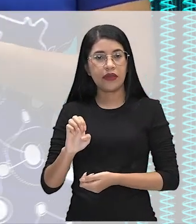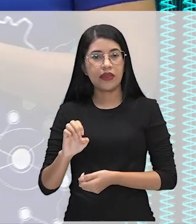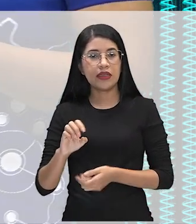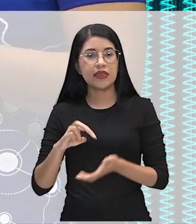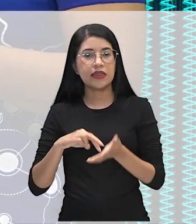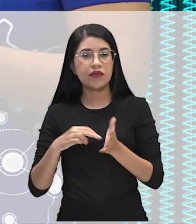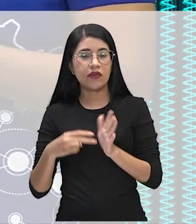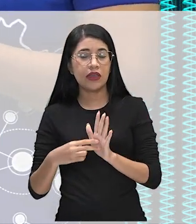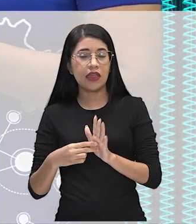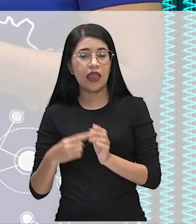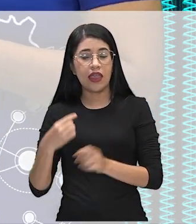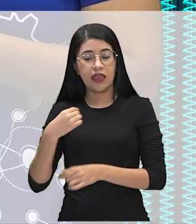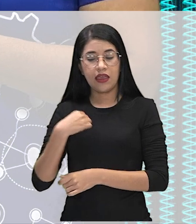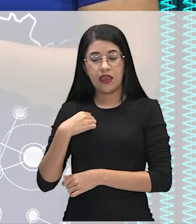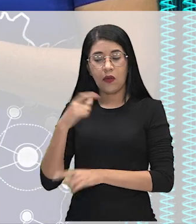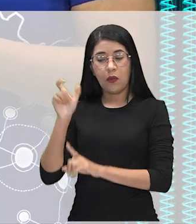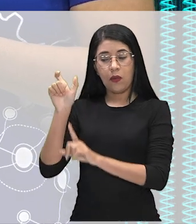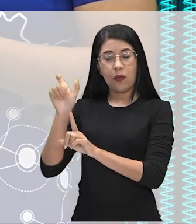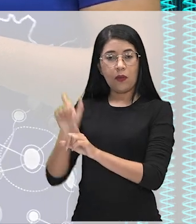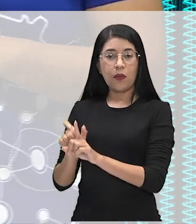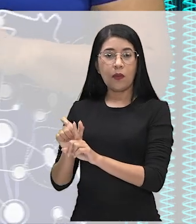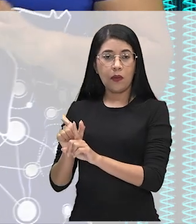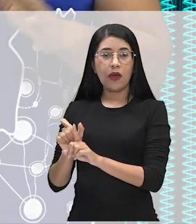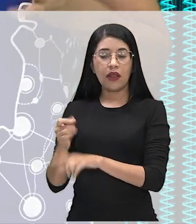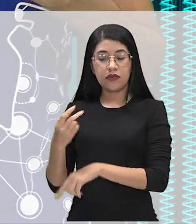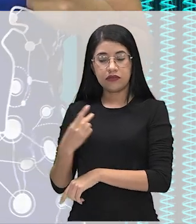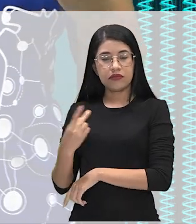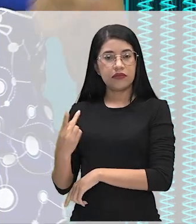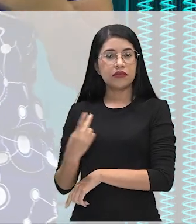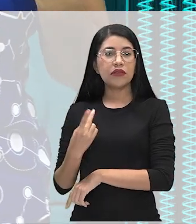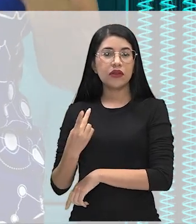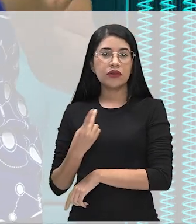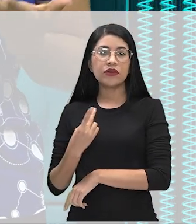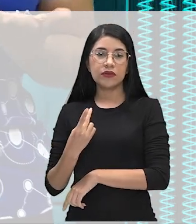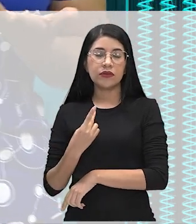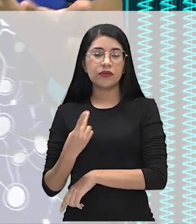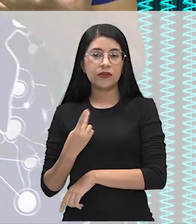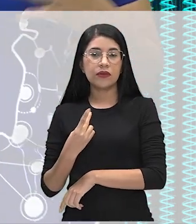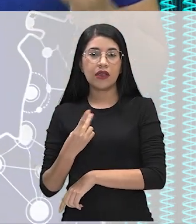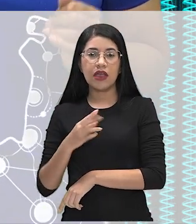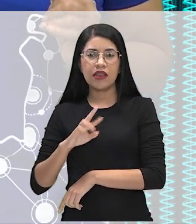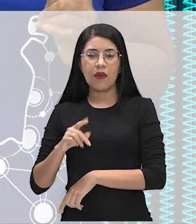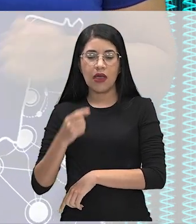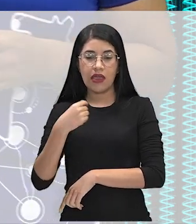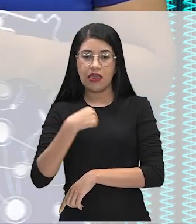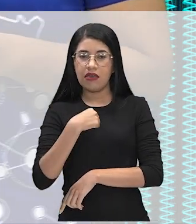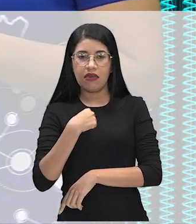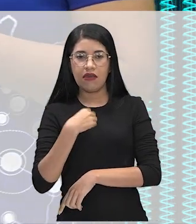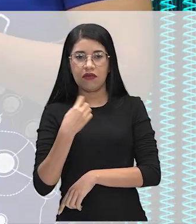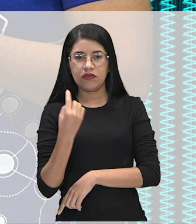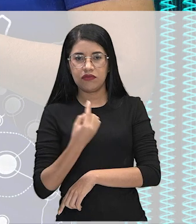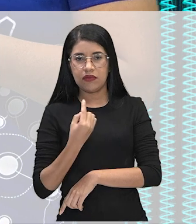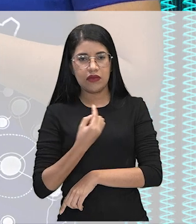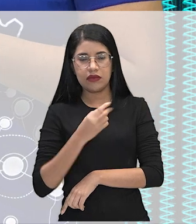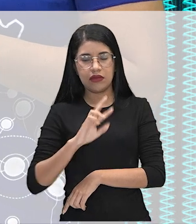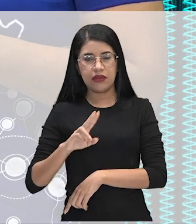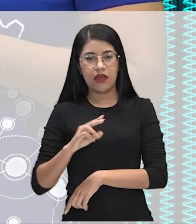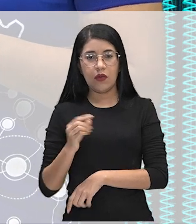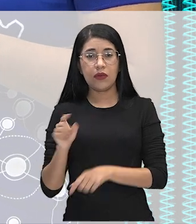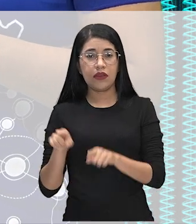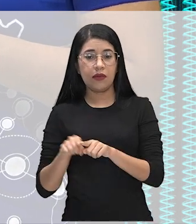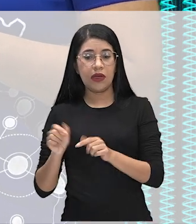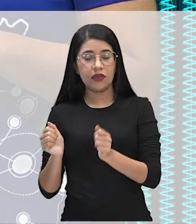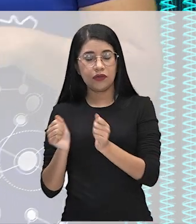Eu e a Potira. Eu estou incluindo a Potira. Eu não disse I speak English, só eu. Eu estou incluindo